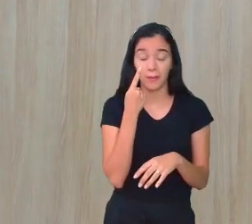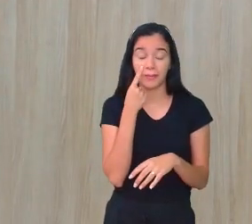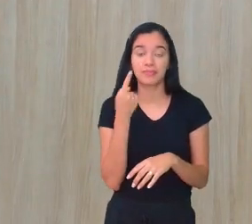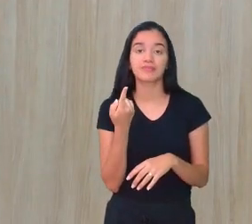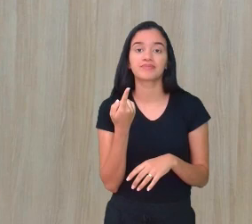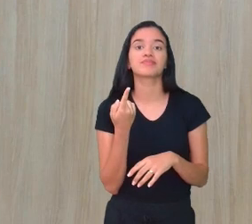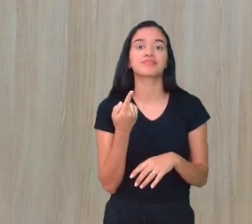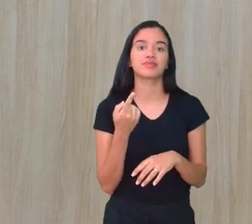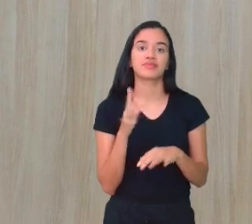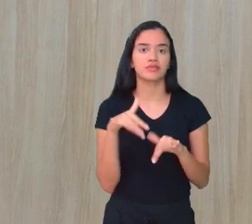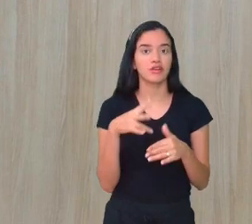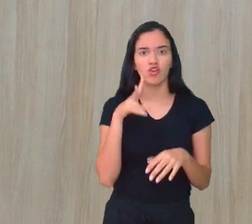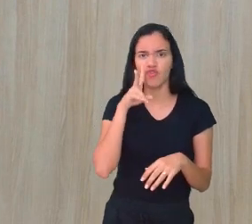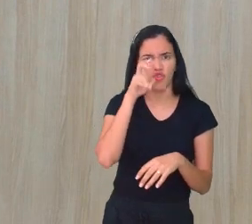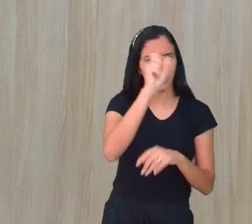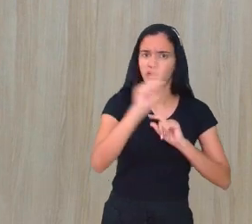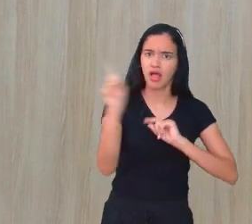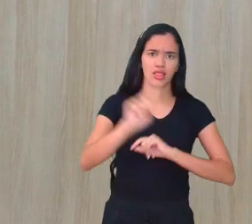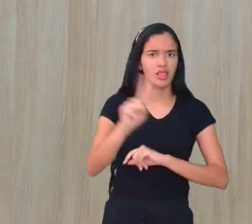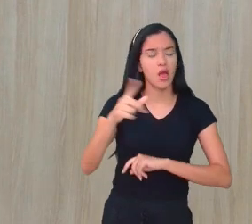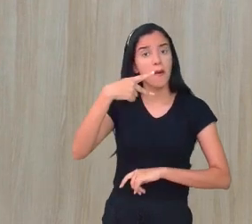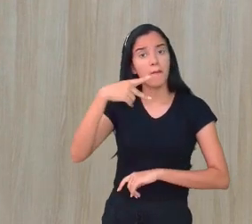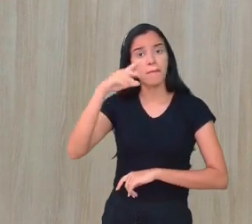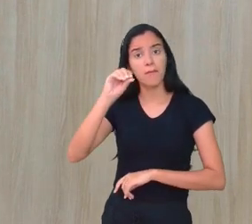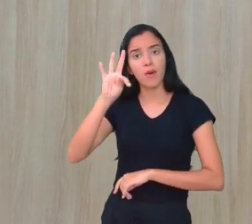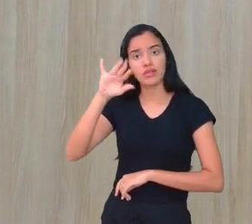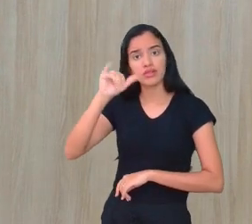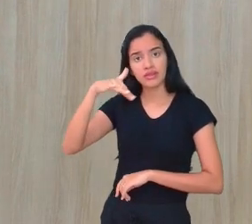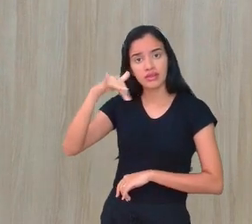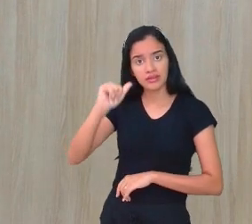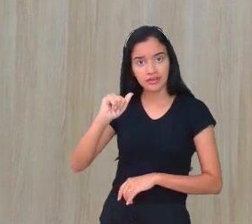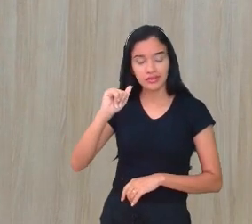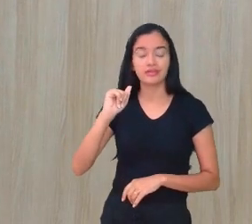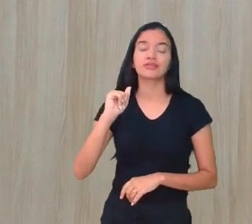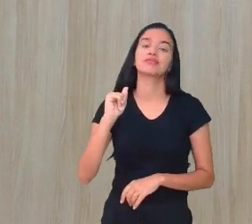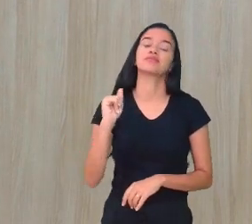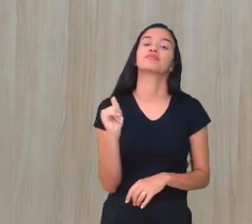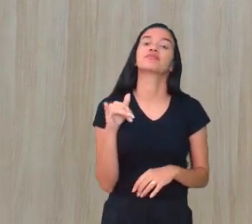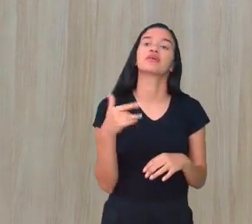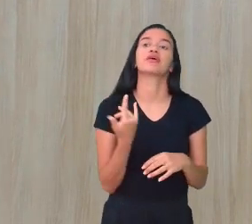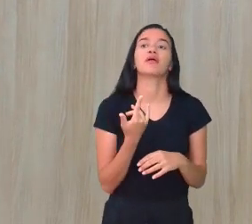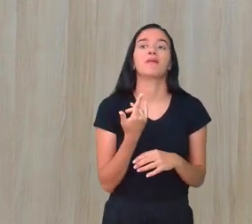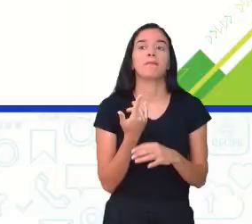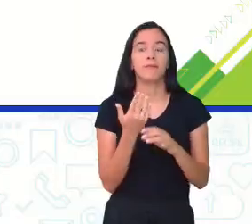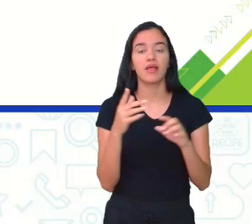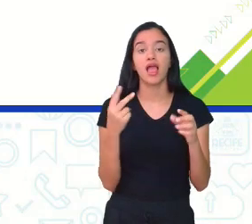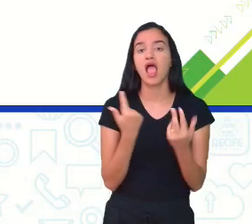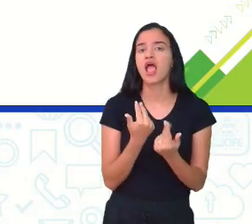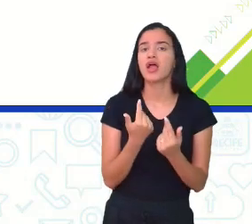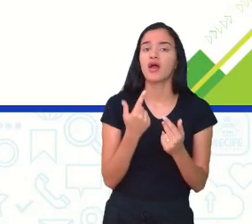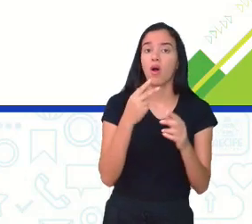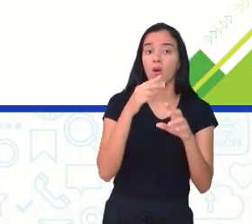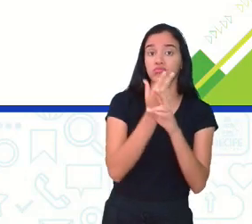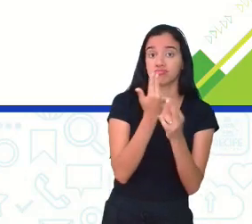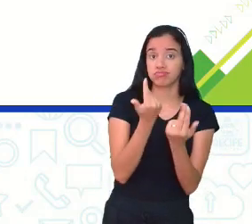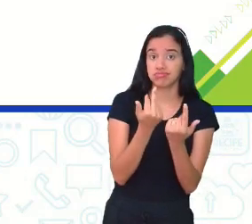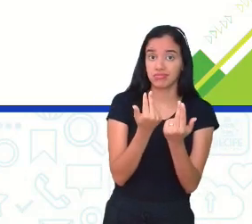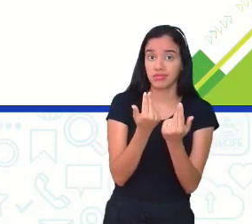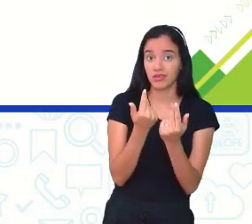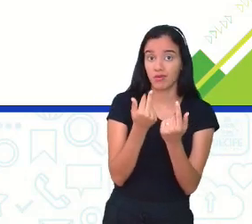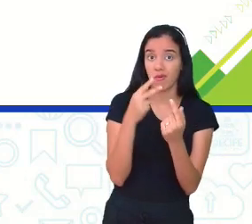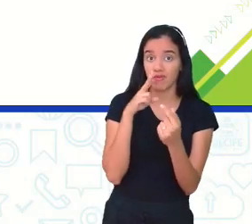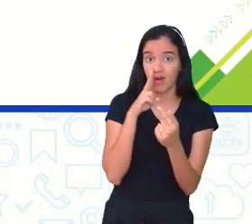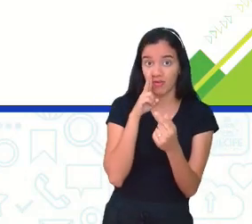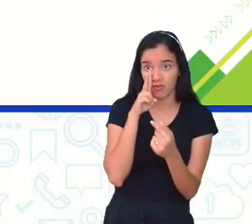potência, força não, minha gente, potência, falando força, ó, potência. A potência é igual aí à